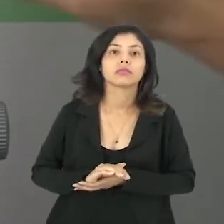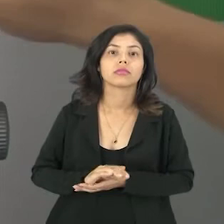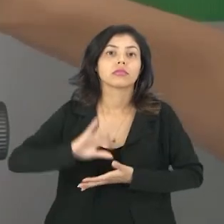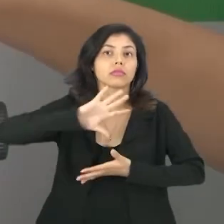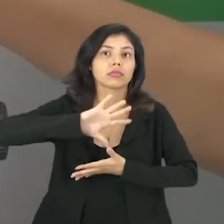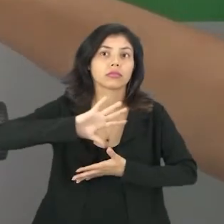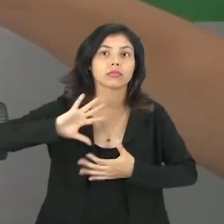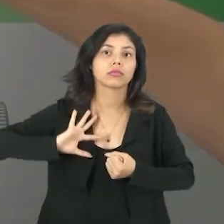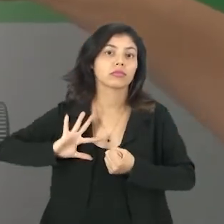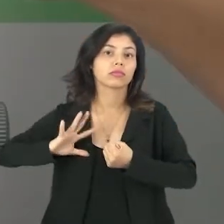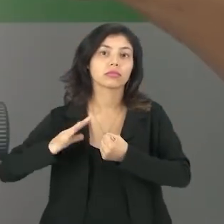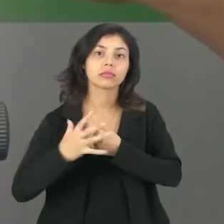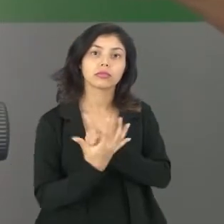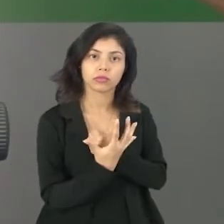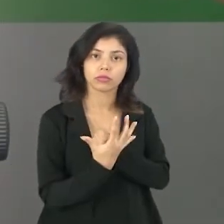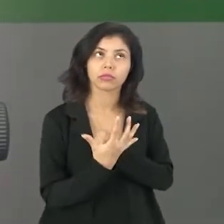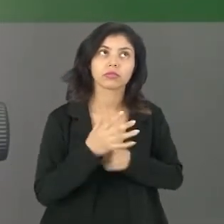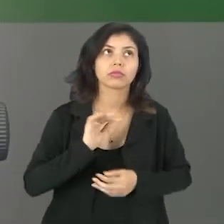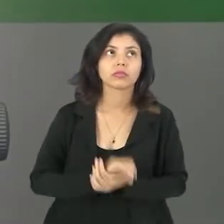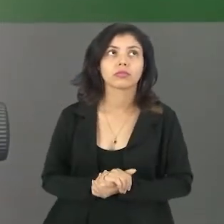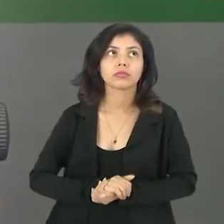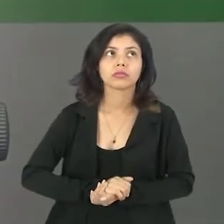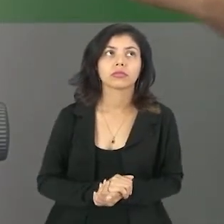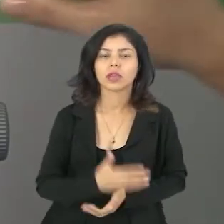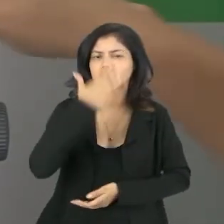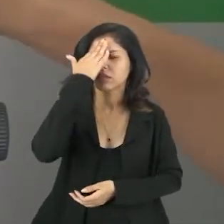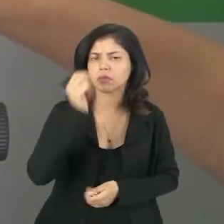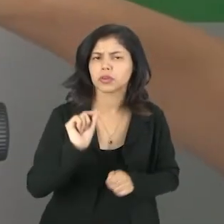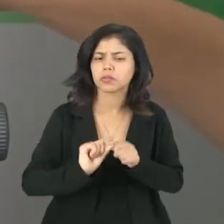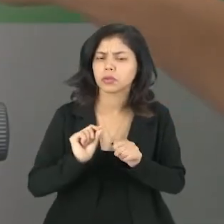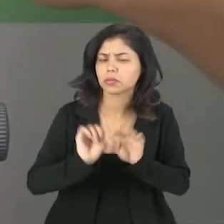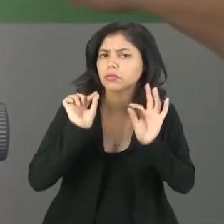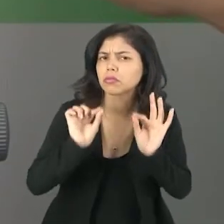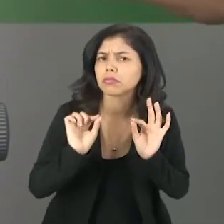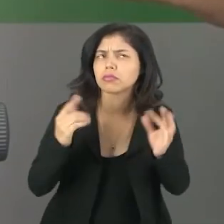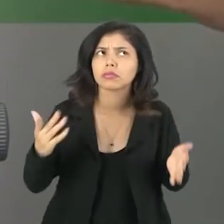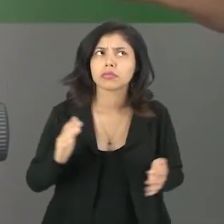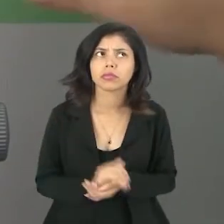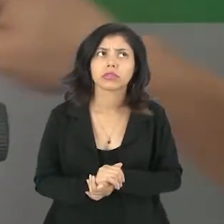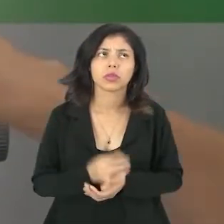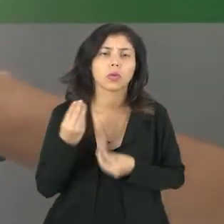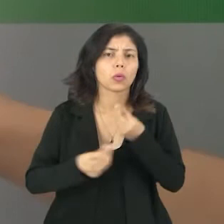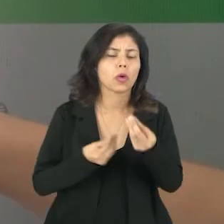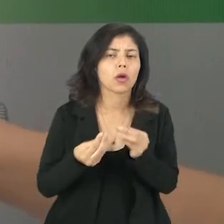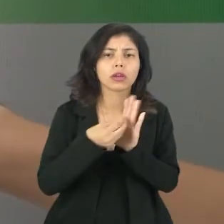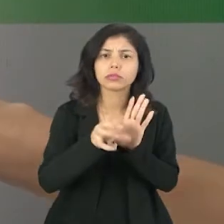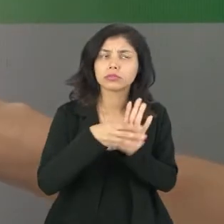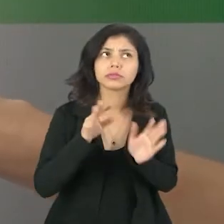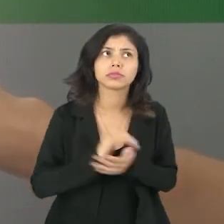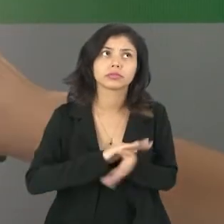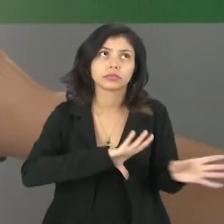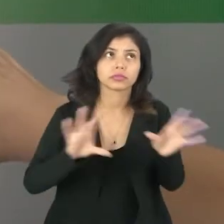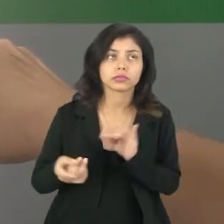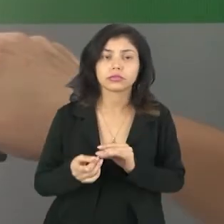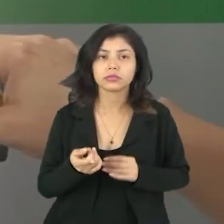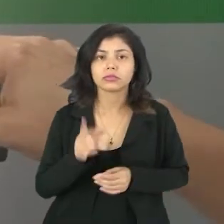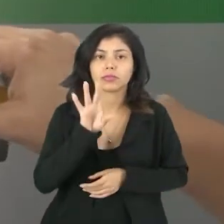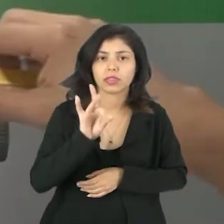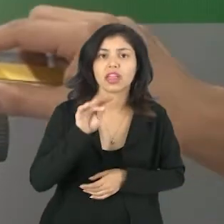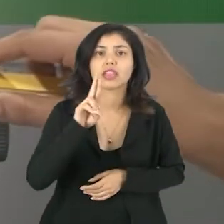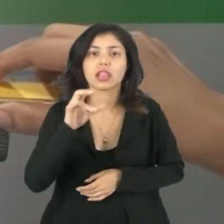cor 2019 o que você precisa saber e fazer veja como é transmitido através da